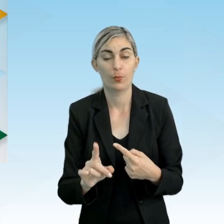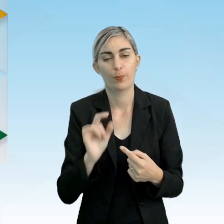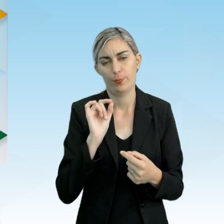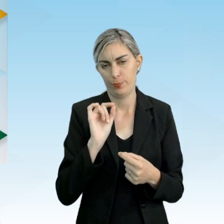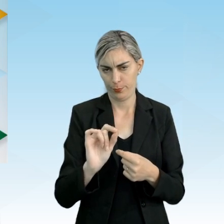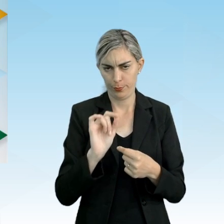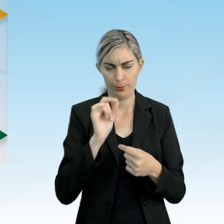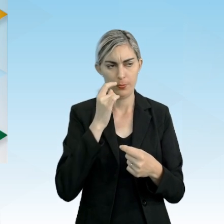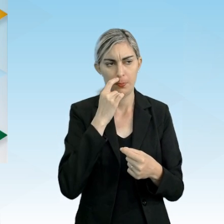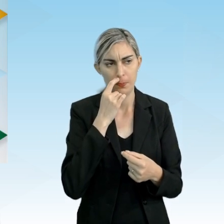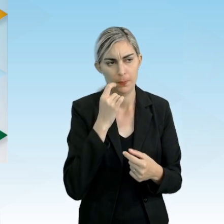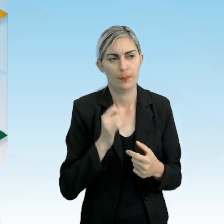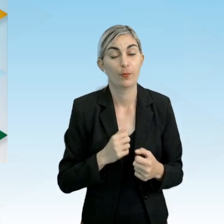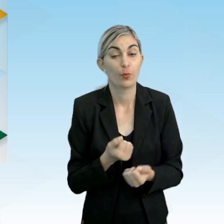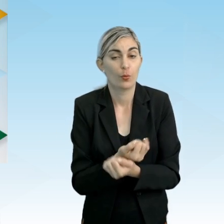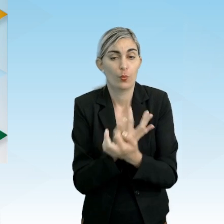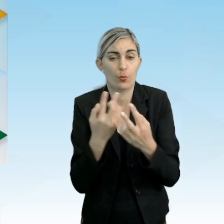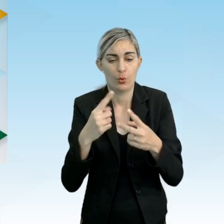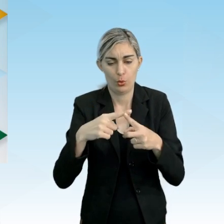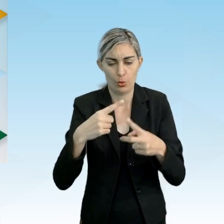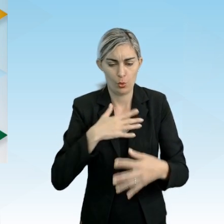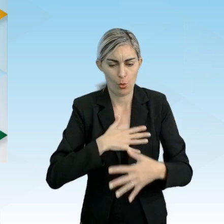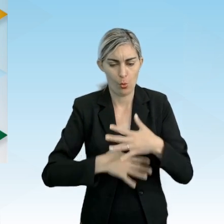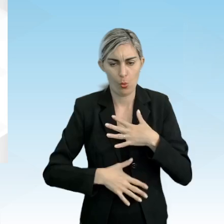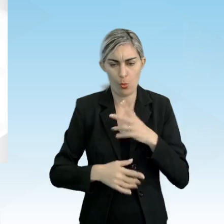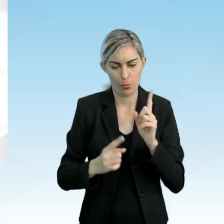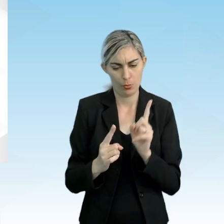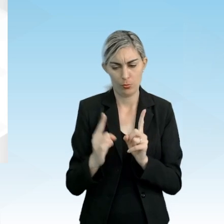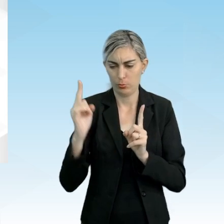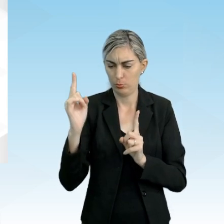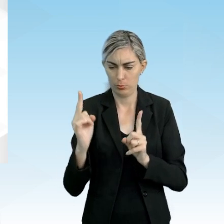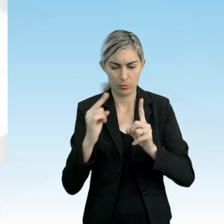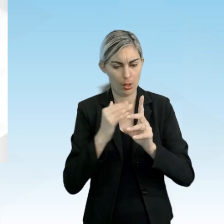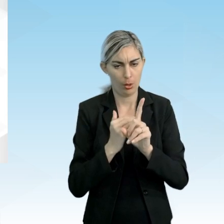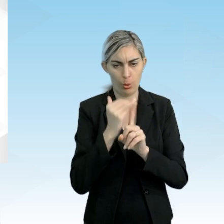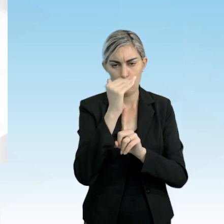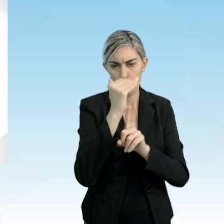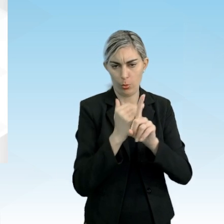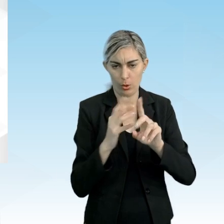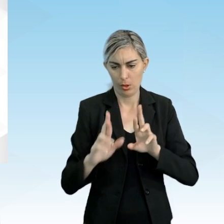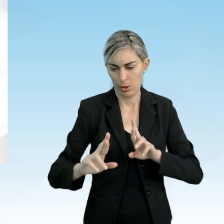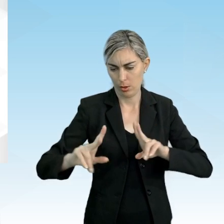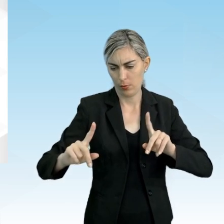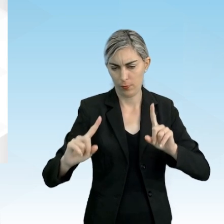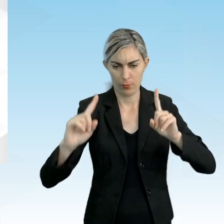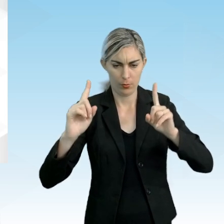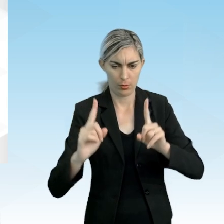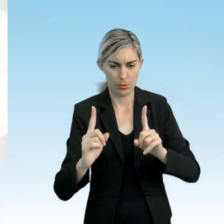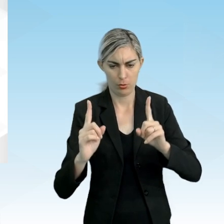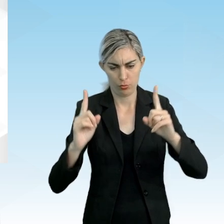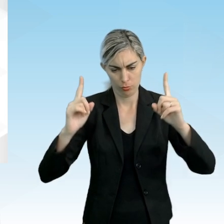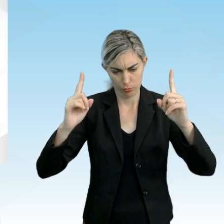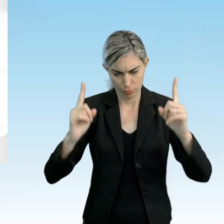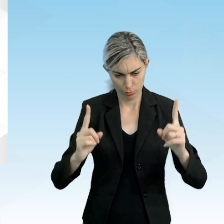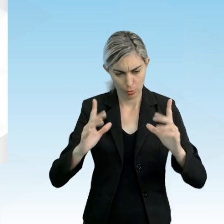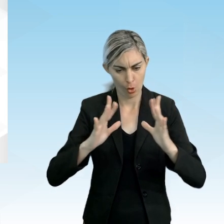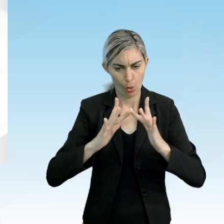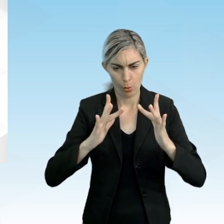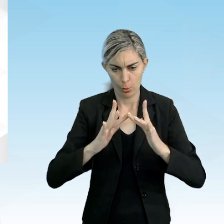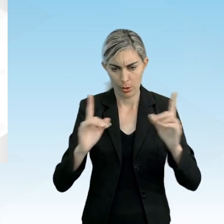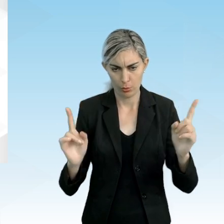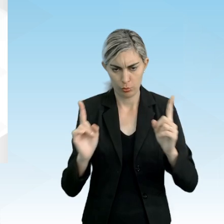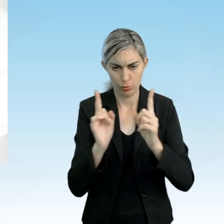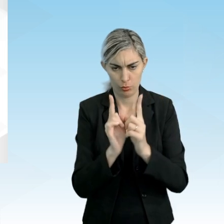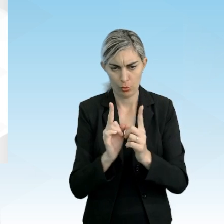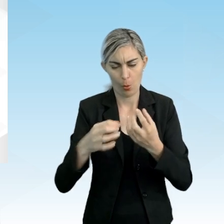Diz aí quando dois corpos com temperaturas diferentes eles são colocados em contatos